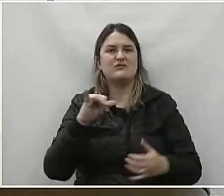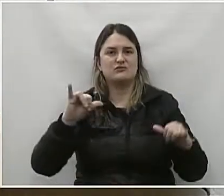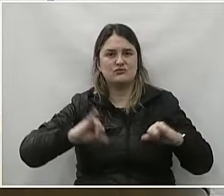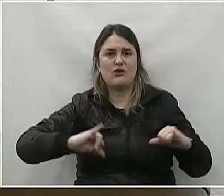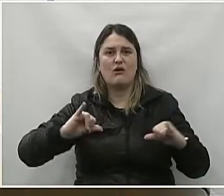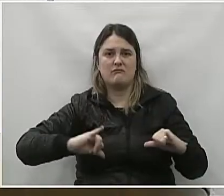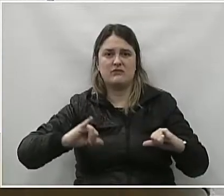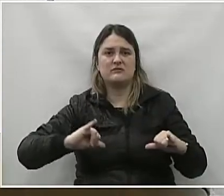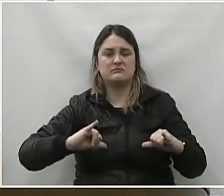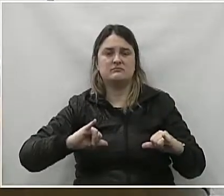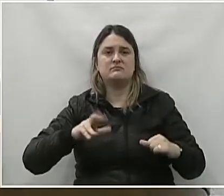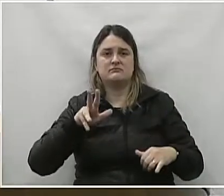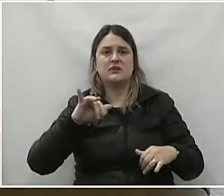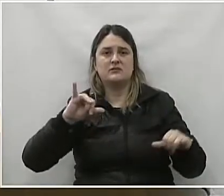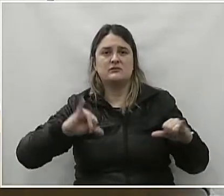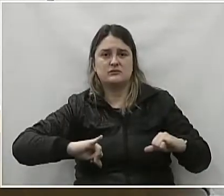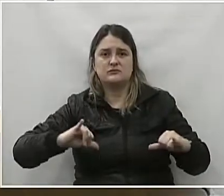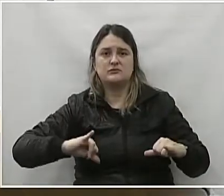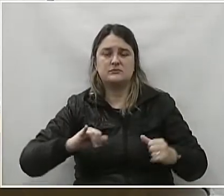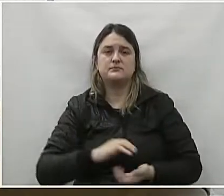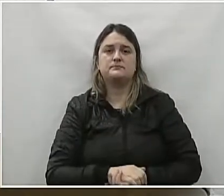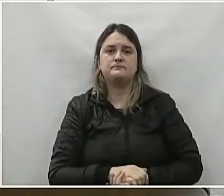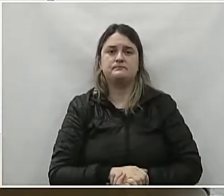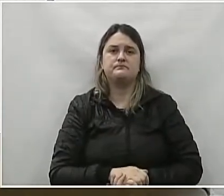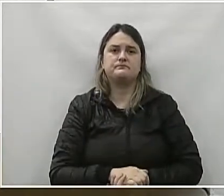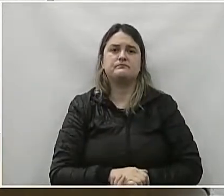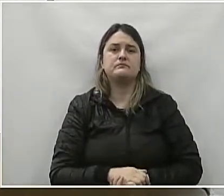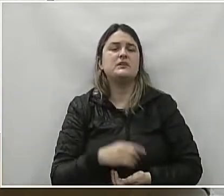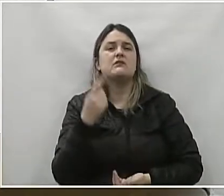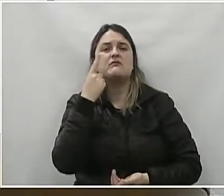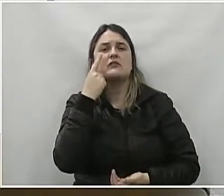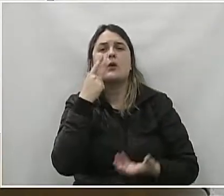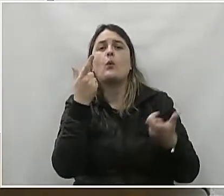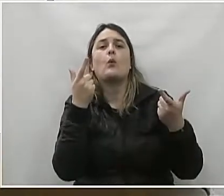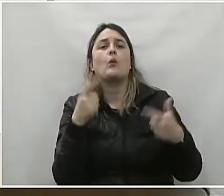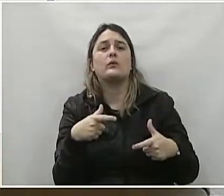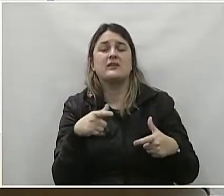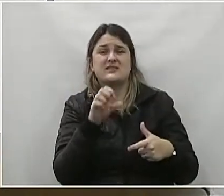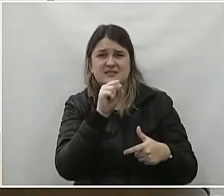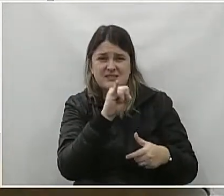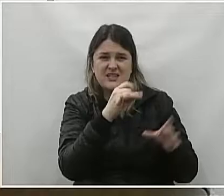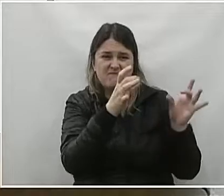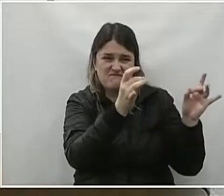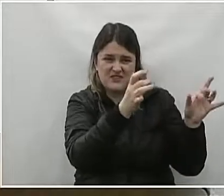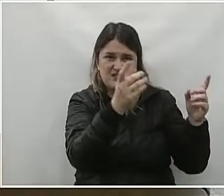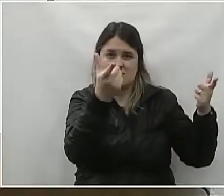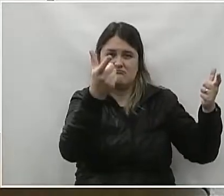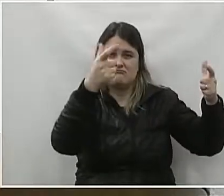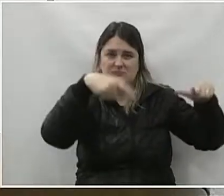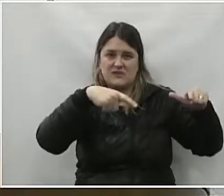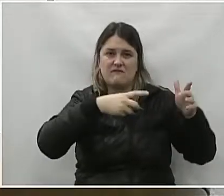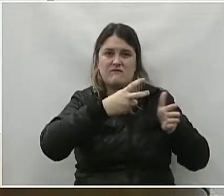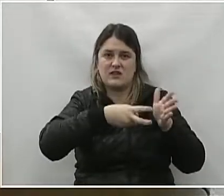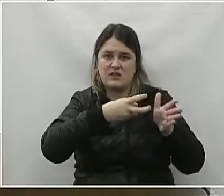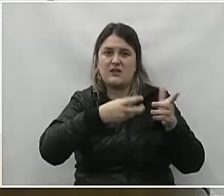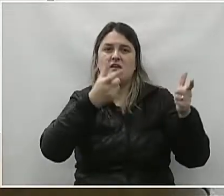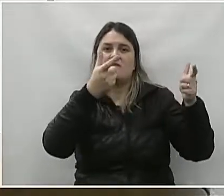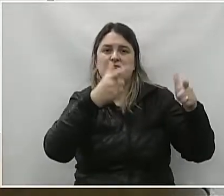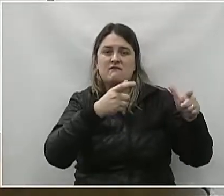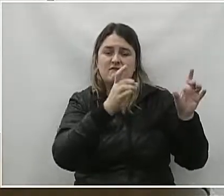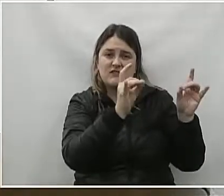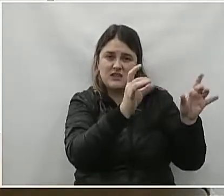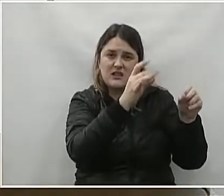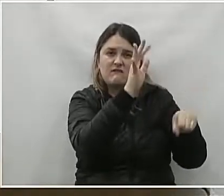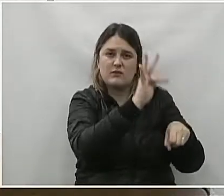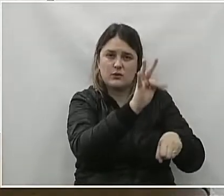sofrer. Esse vai sofrer. Porque eu quero ver da onde que vão. Se venderem estádio do ferroviário, se vender a Uniuv,